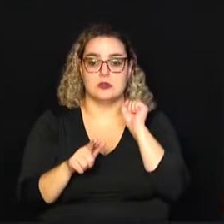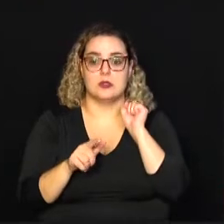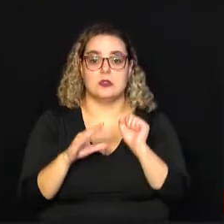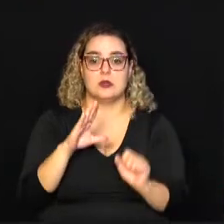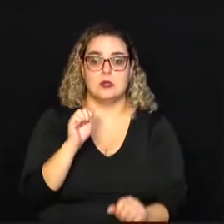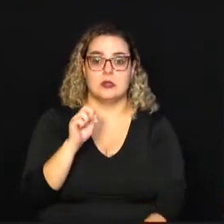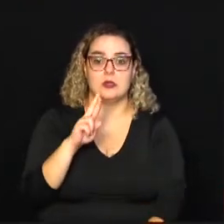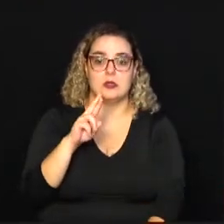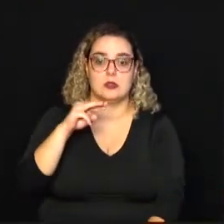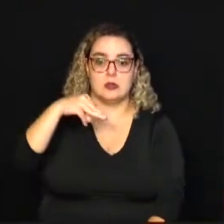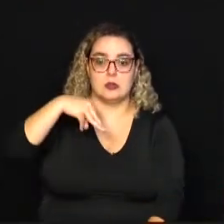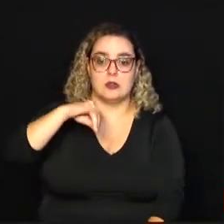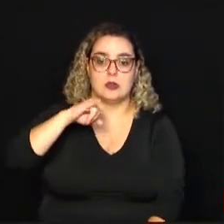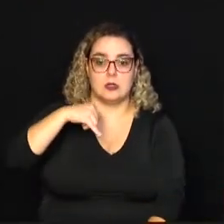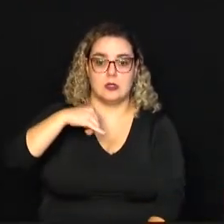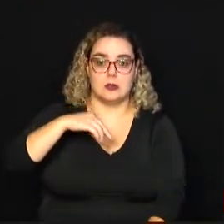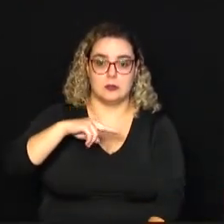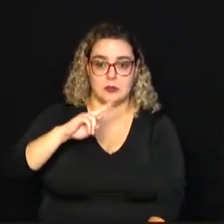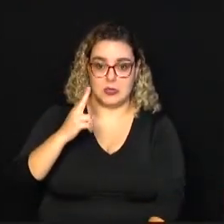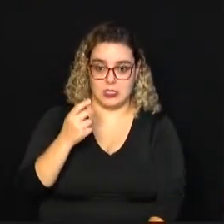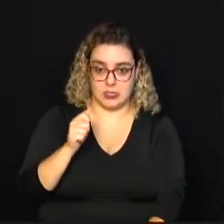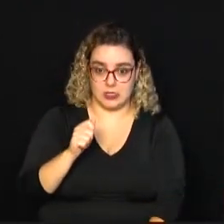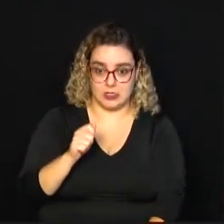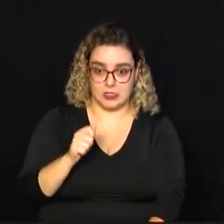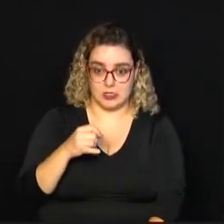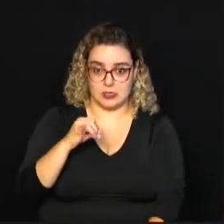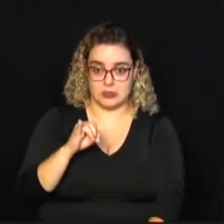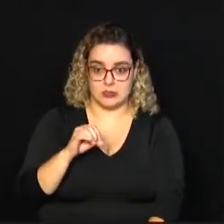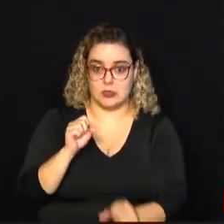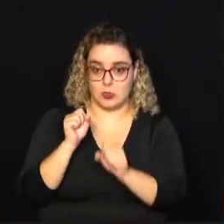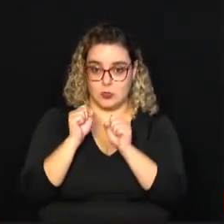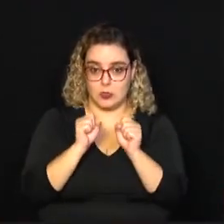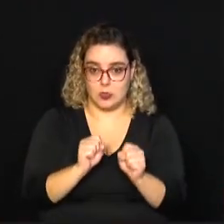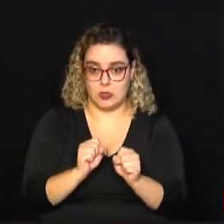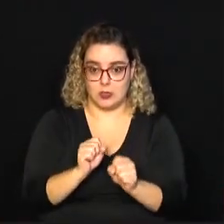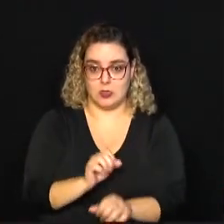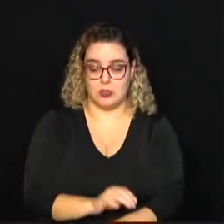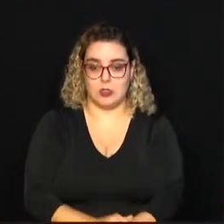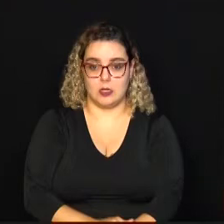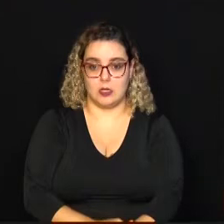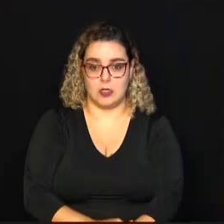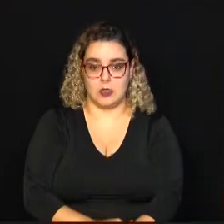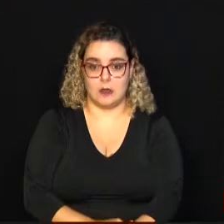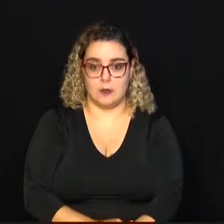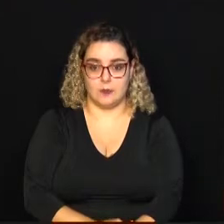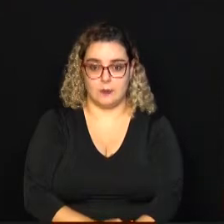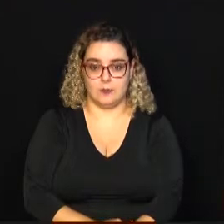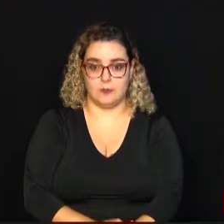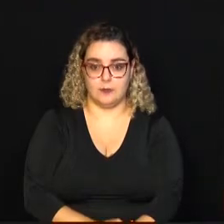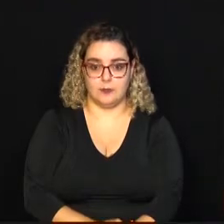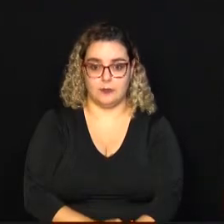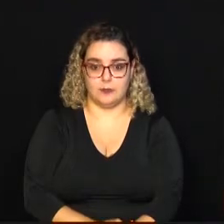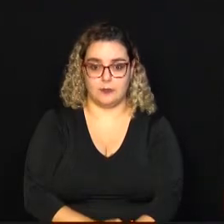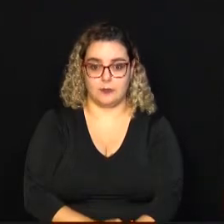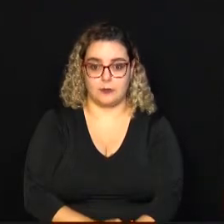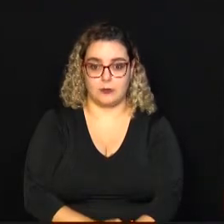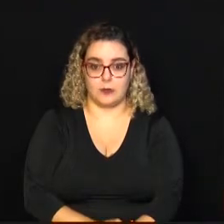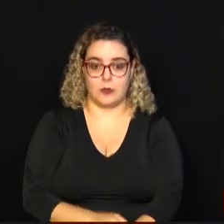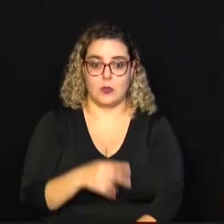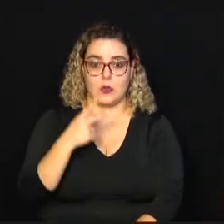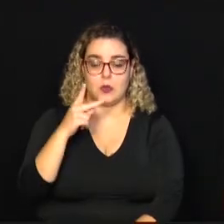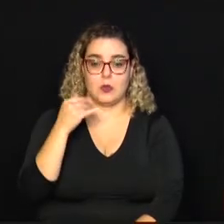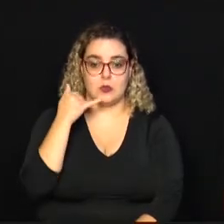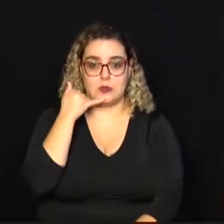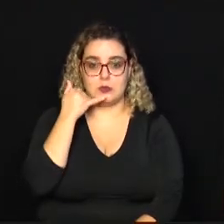Carminha, se você puder colocar aqui no chat o número do seu telefone